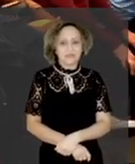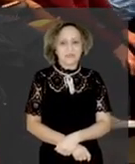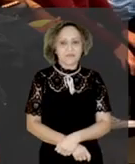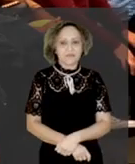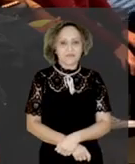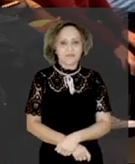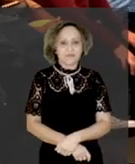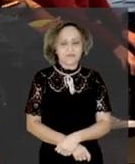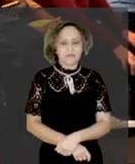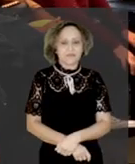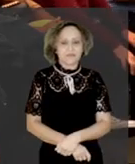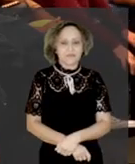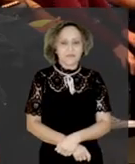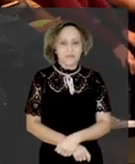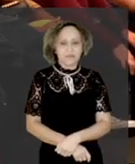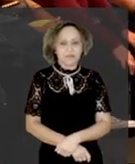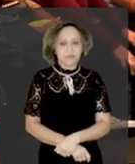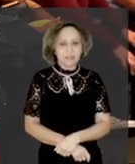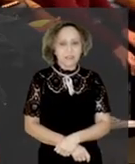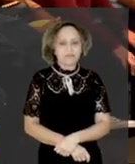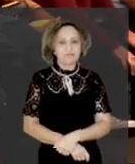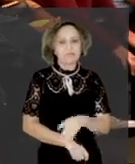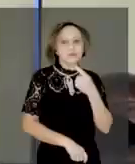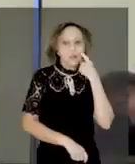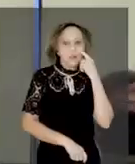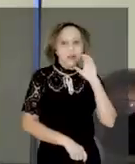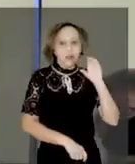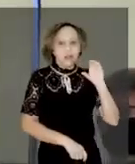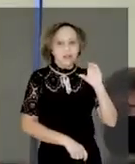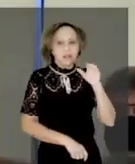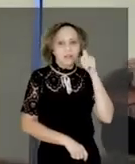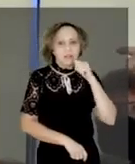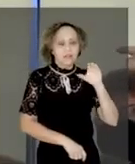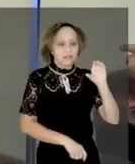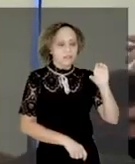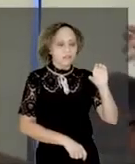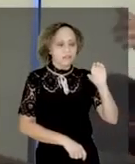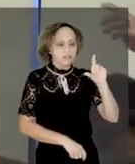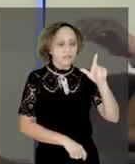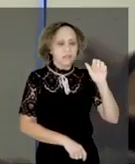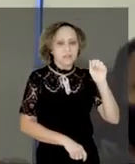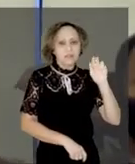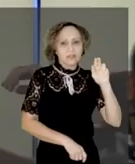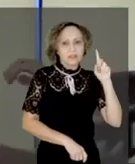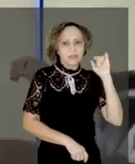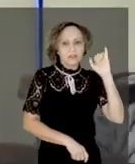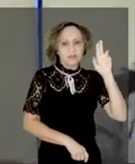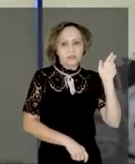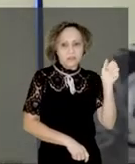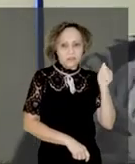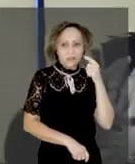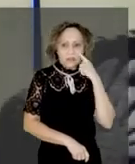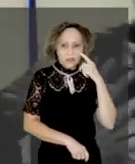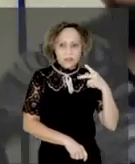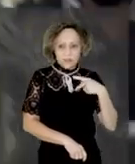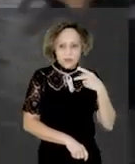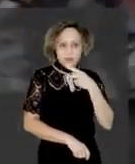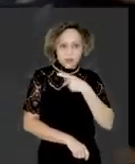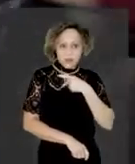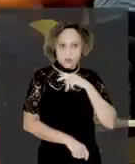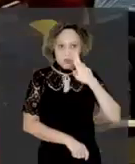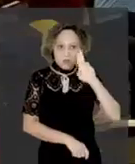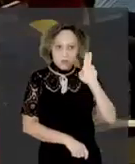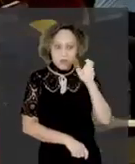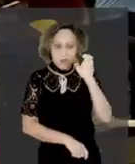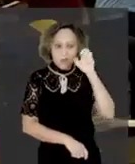subindo aqui. Chegou aqui a Bela Cabelo também. Ó, vamos repetir o pastor aqui que eu falei aqui,